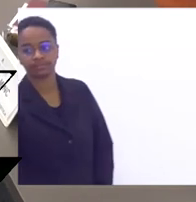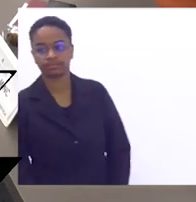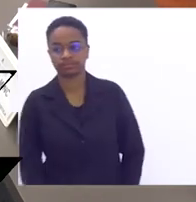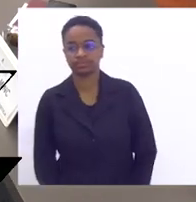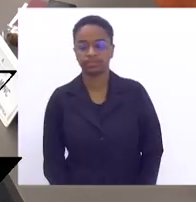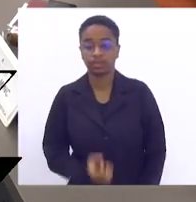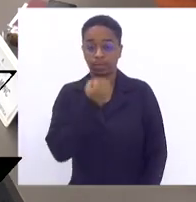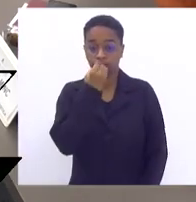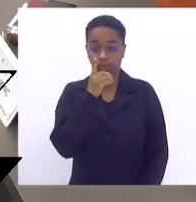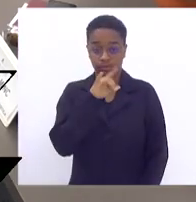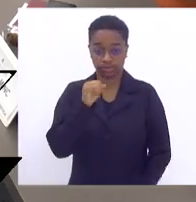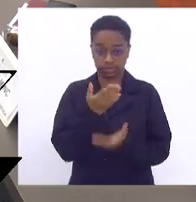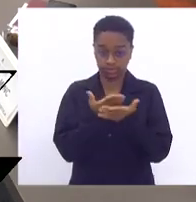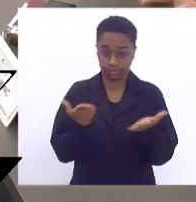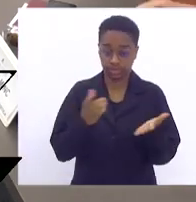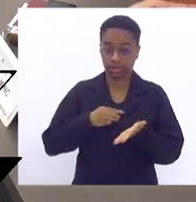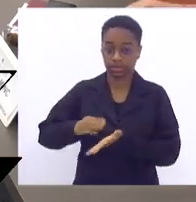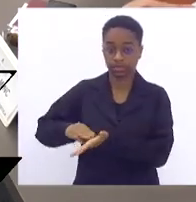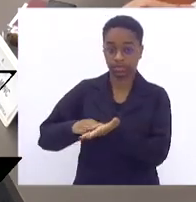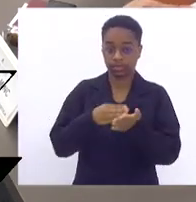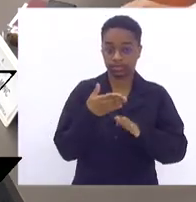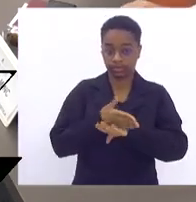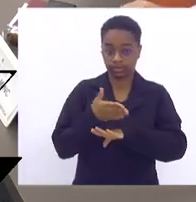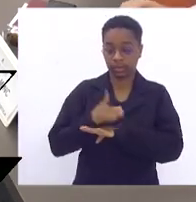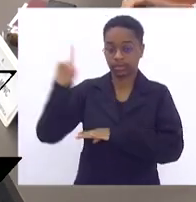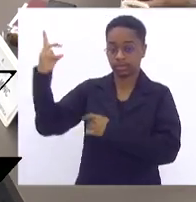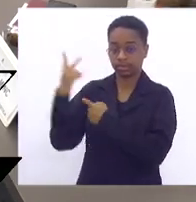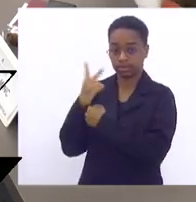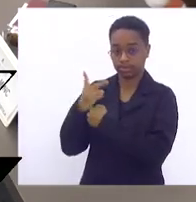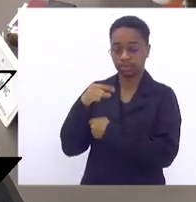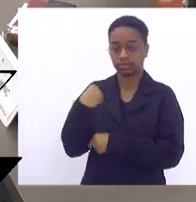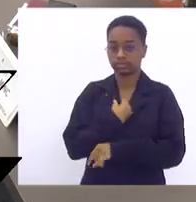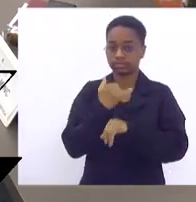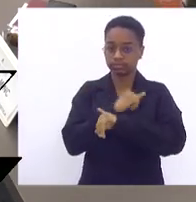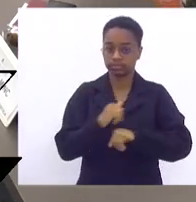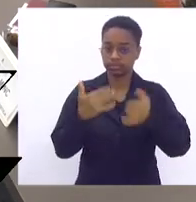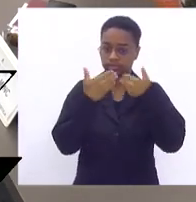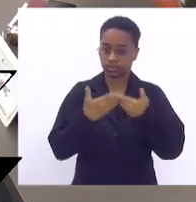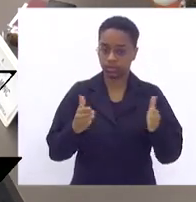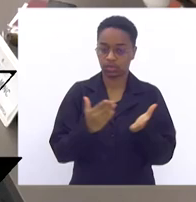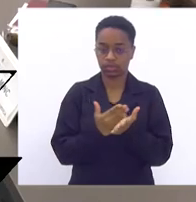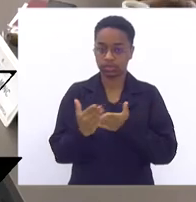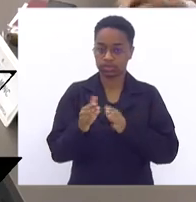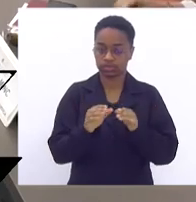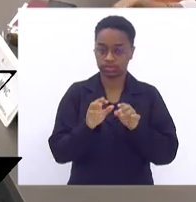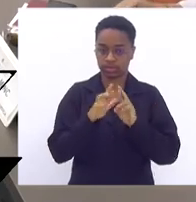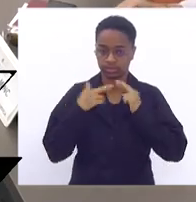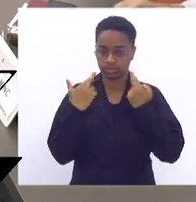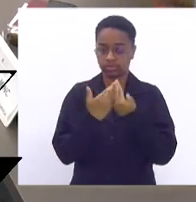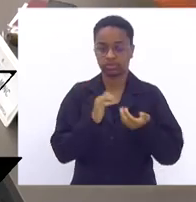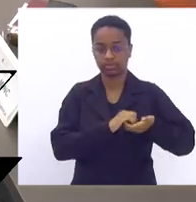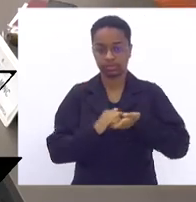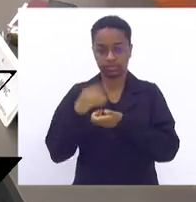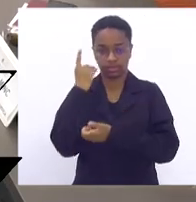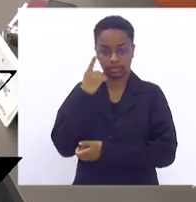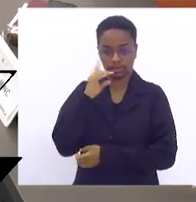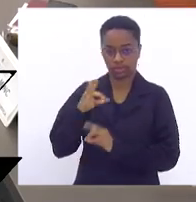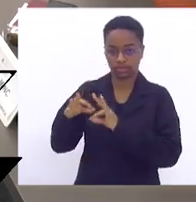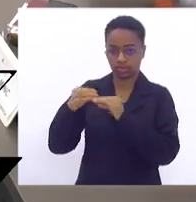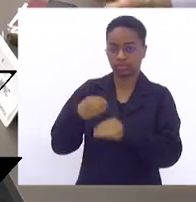Bom dia a todos. Havendo número legal sobre a proteção de Deus, declaro aberto os trabalhos. Cumprimentando o deputado Carlos Mico, deputado Carlinhos